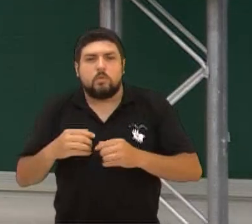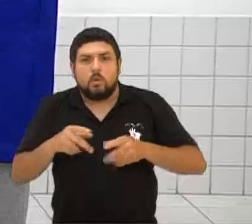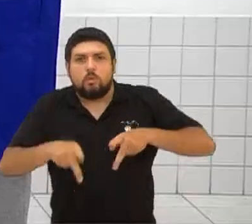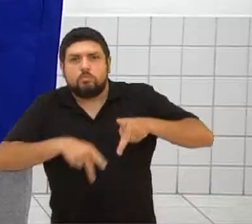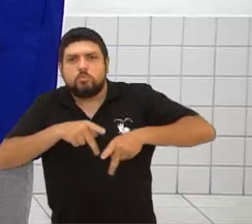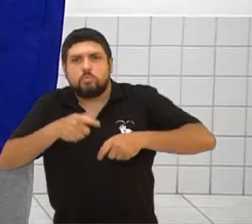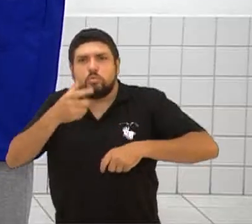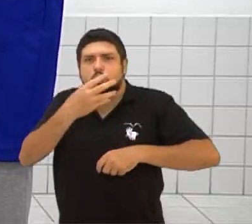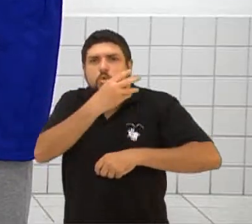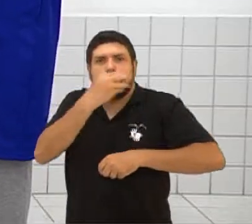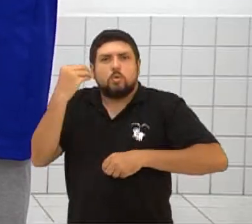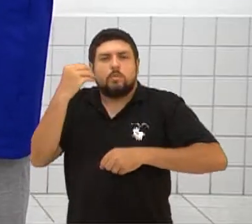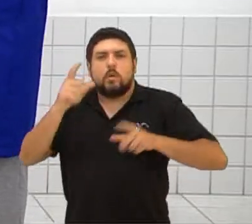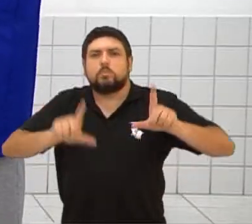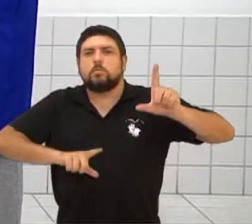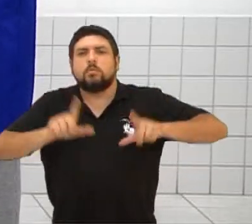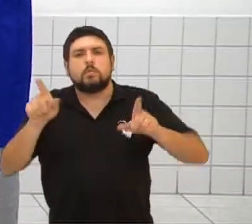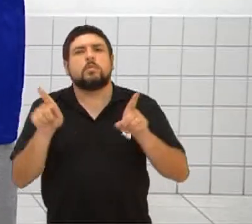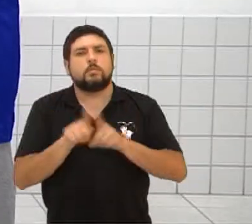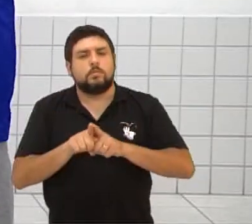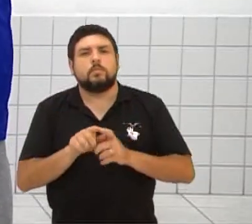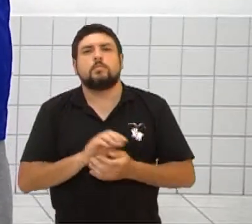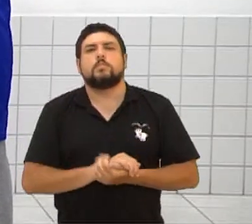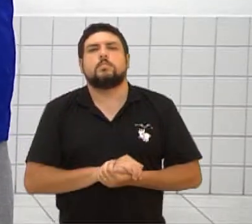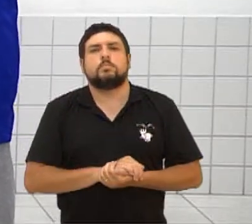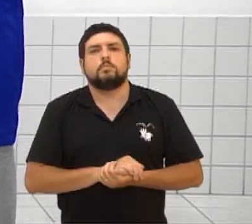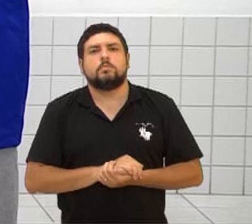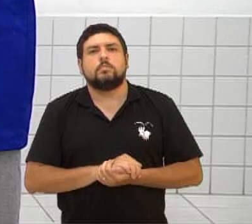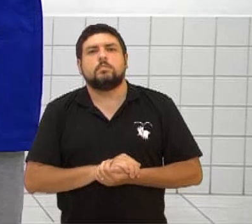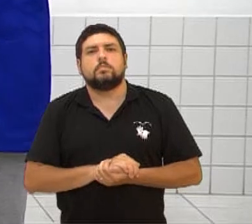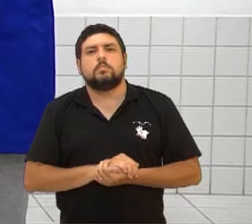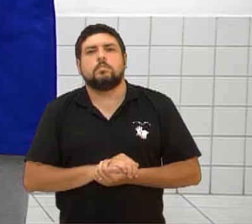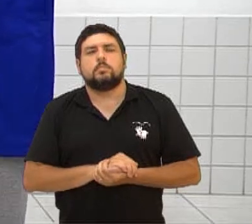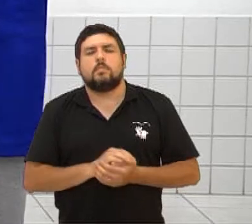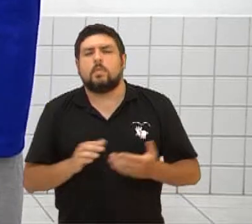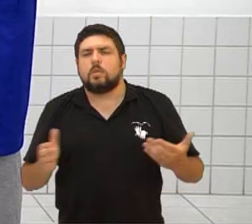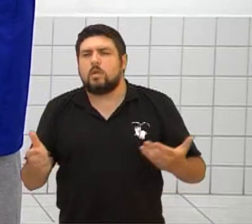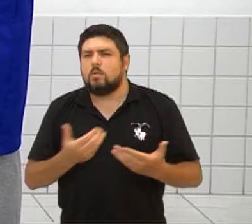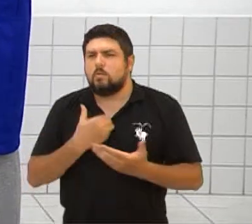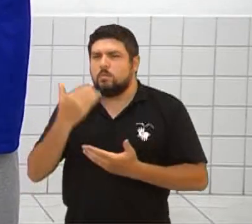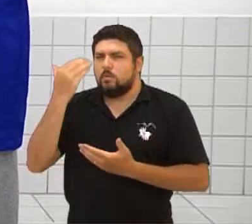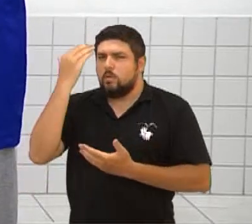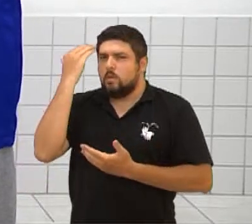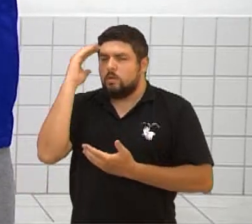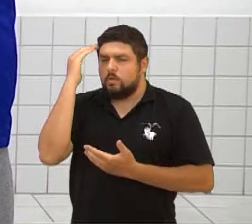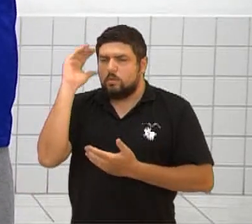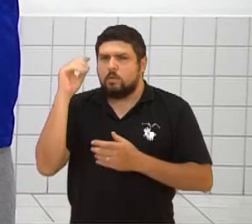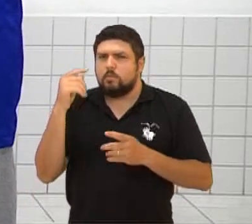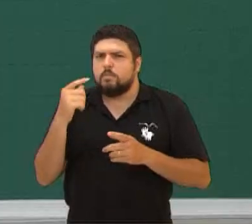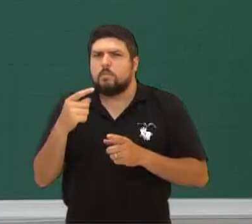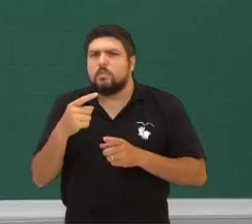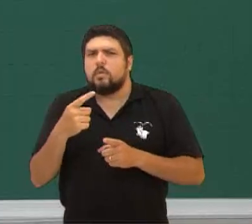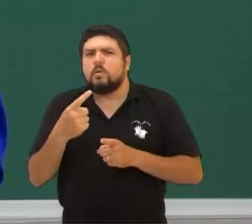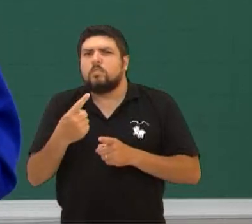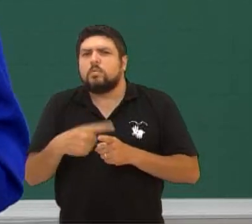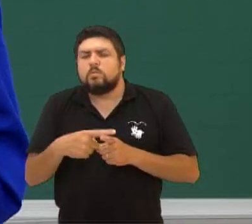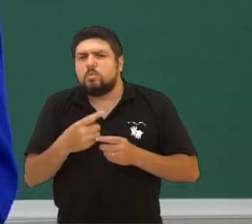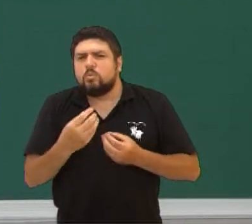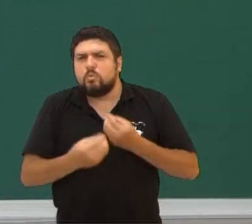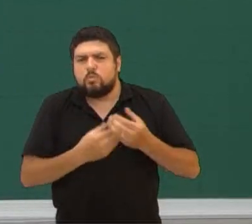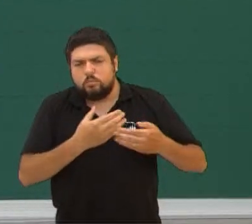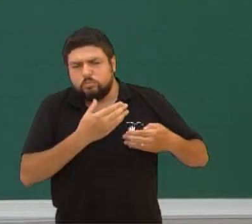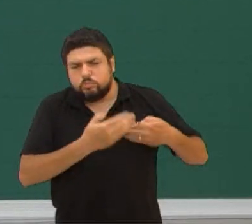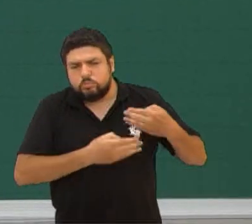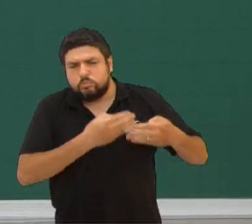televisão. E aí que a gente vai chegar, né, a entender como que esse processo que o professor Peterson falou aconteceu.